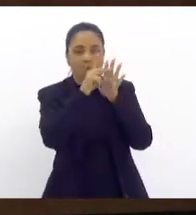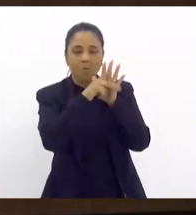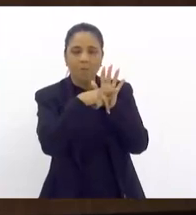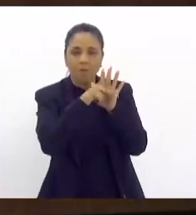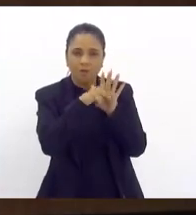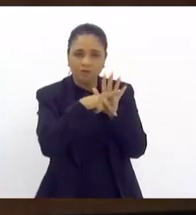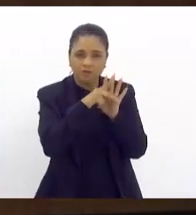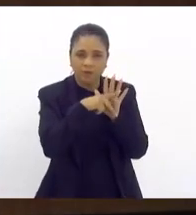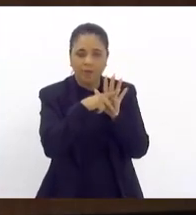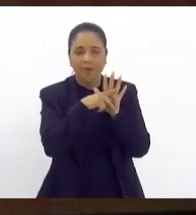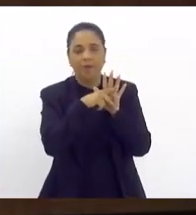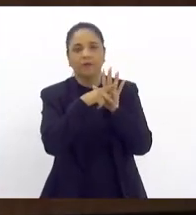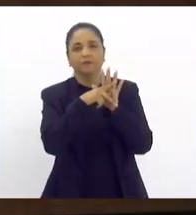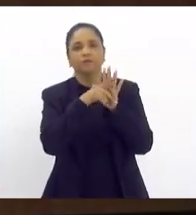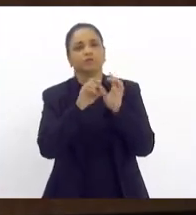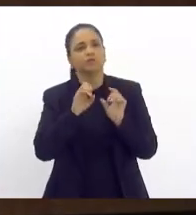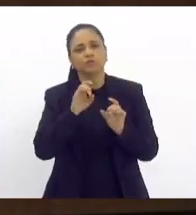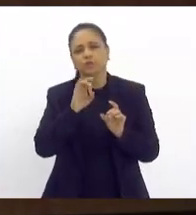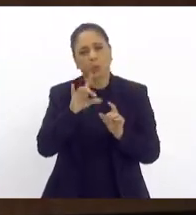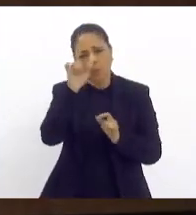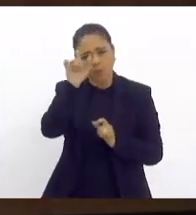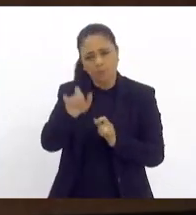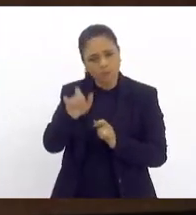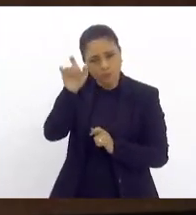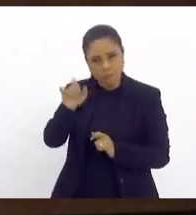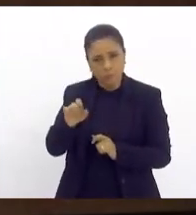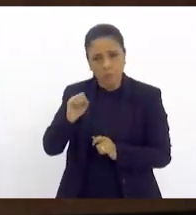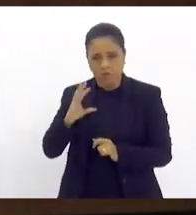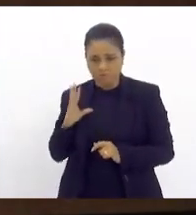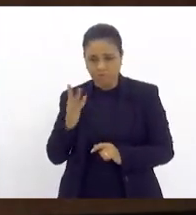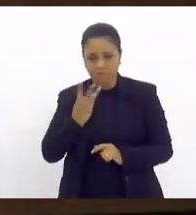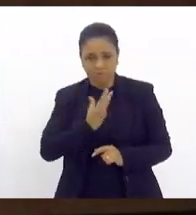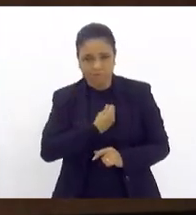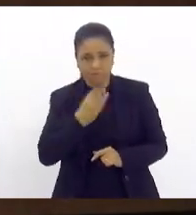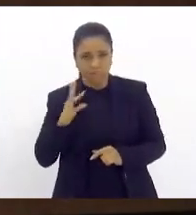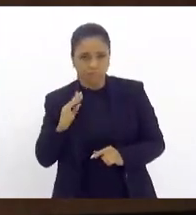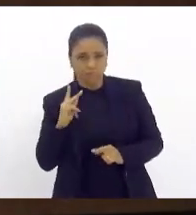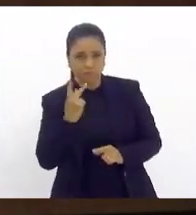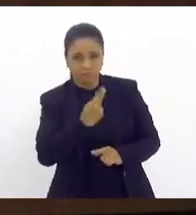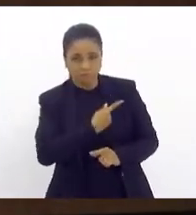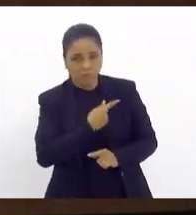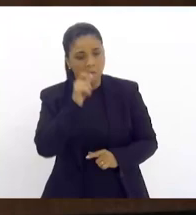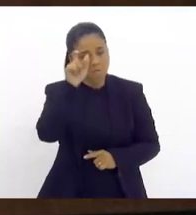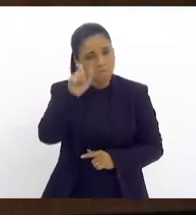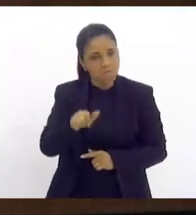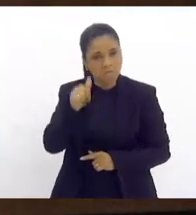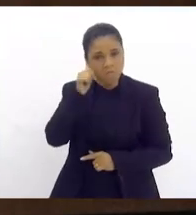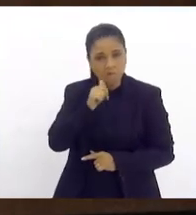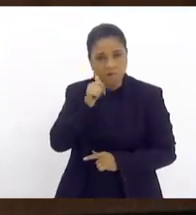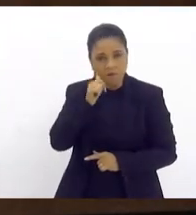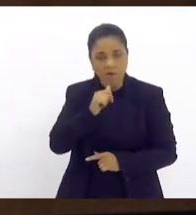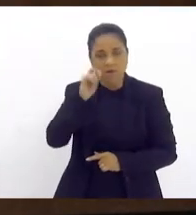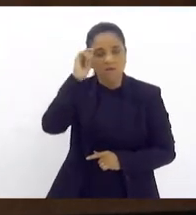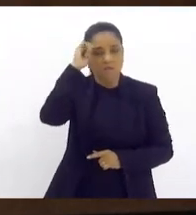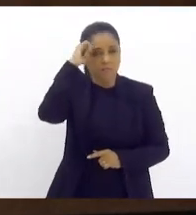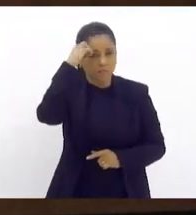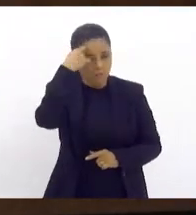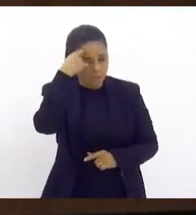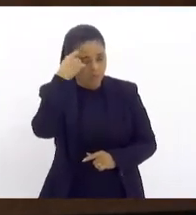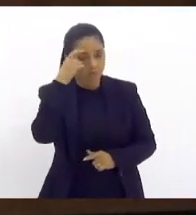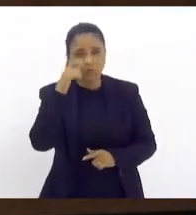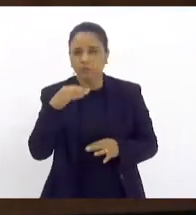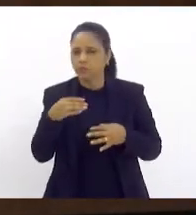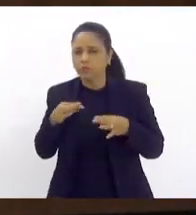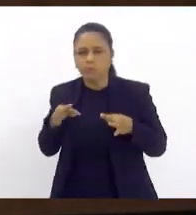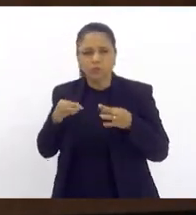não só de pessoas trans travestis mas fala de mulheres pessoas negras enfim toda forma de